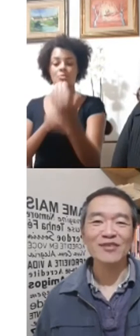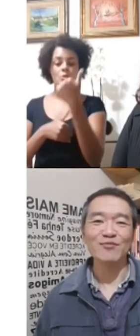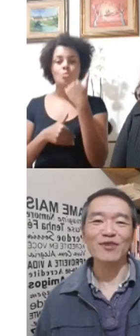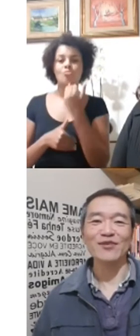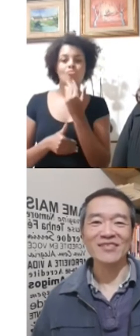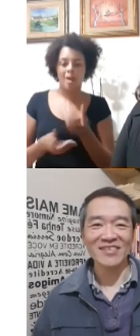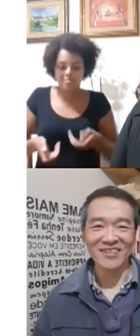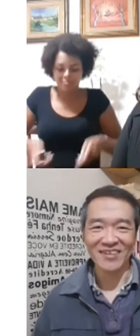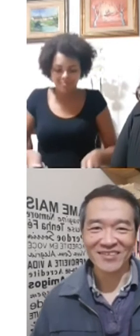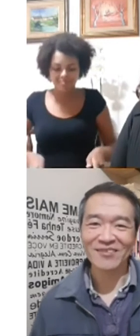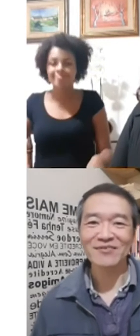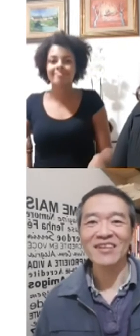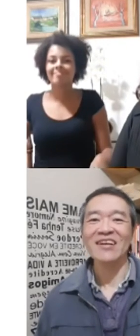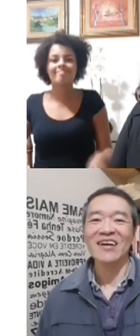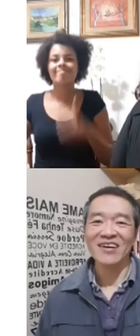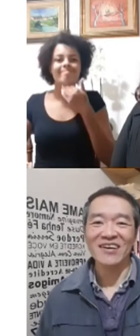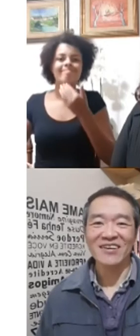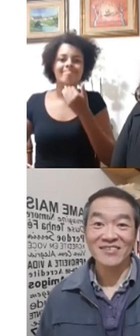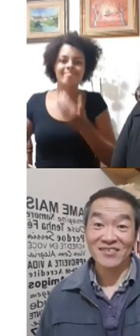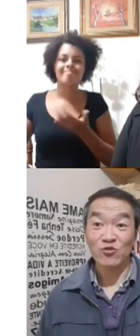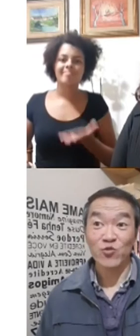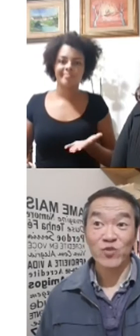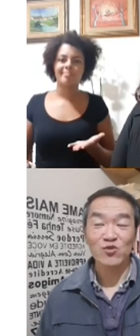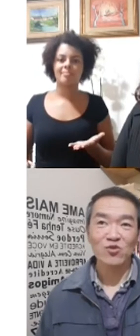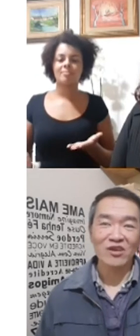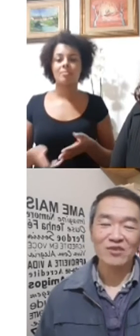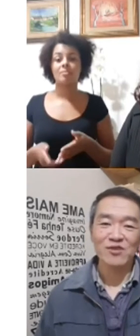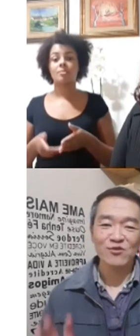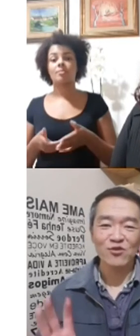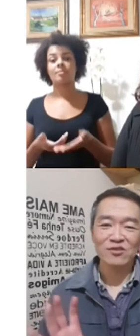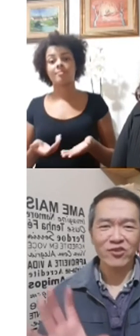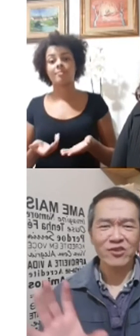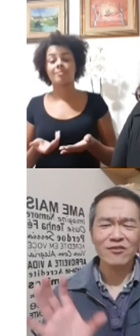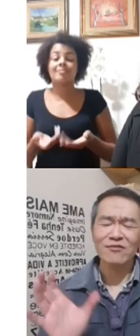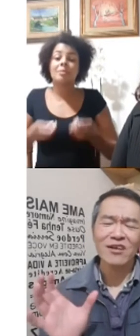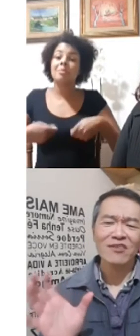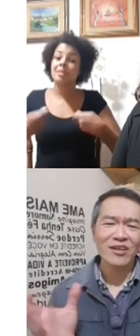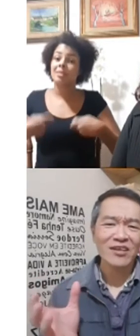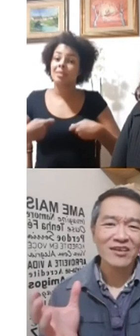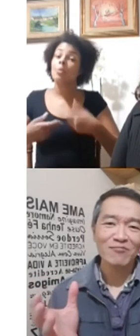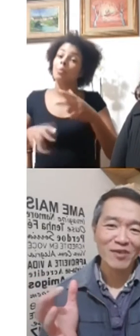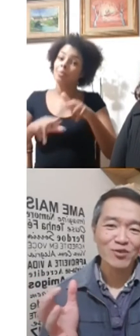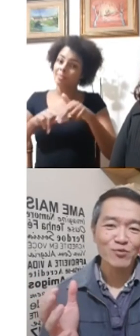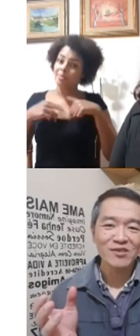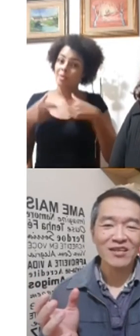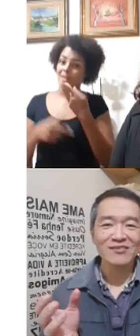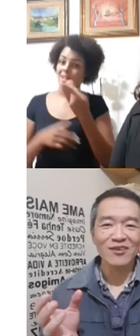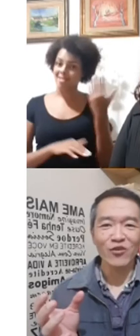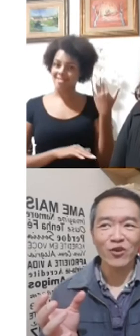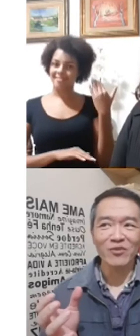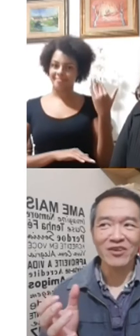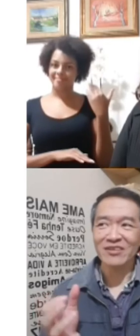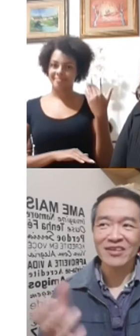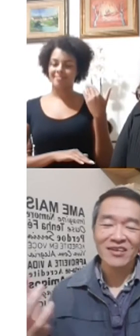tinha espaço para você entrar. Então, às vezes as pessoas, foi isso que eu falei mais ou menos em